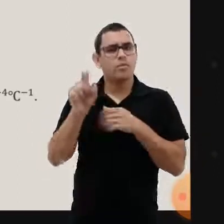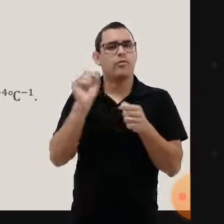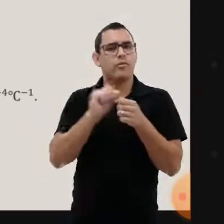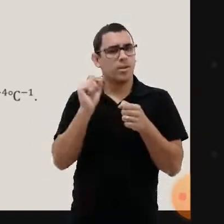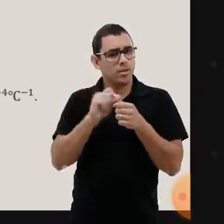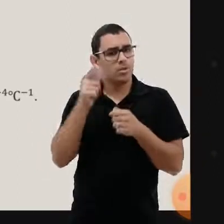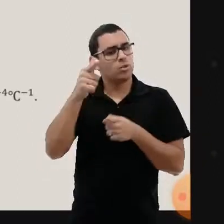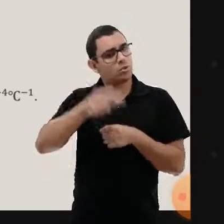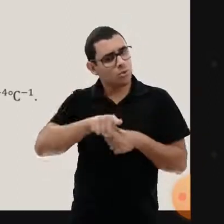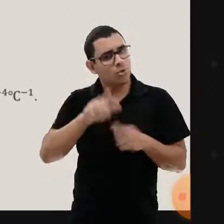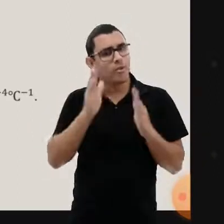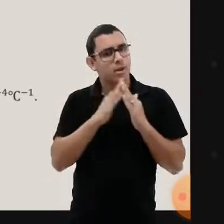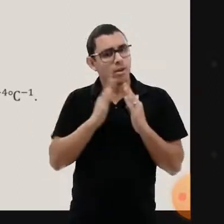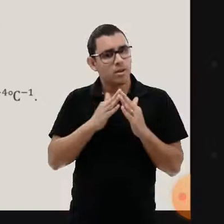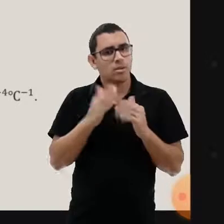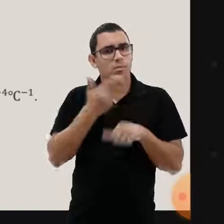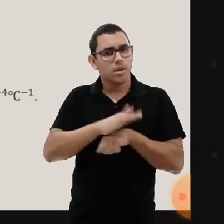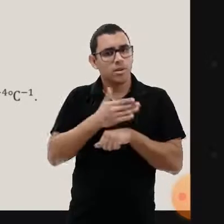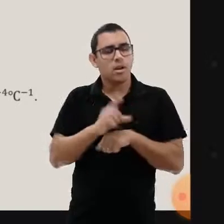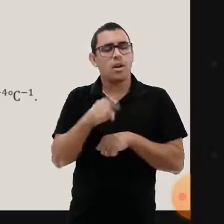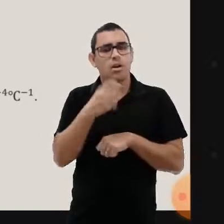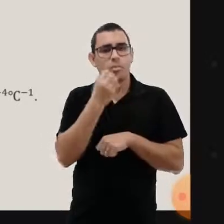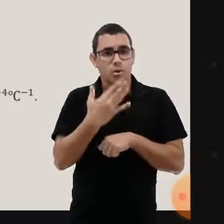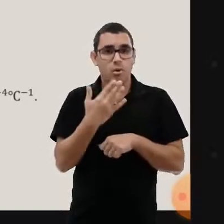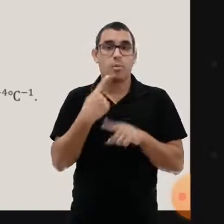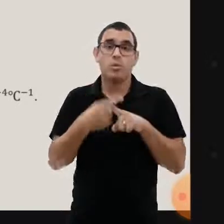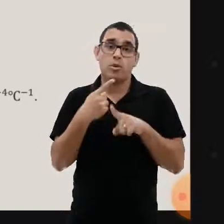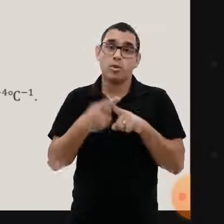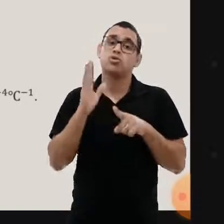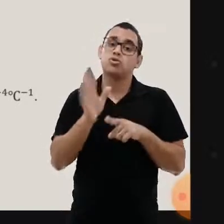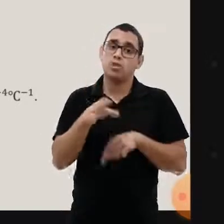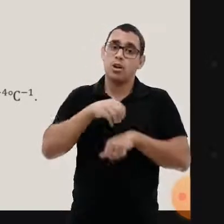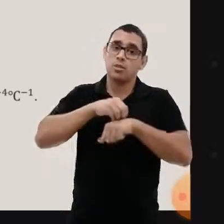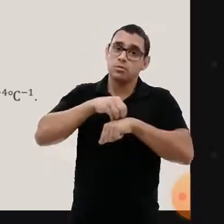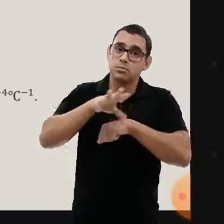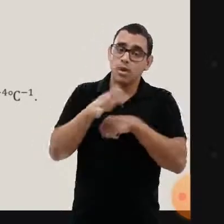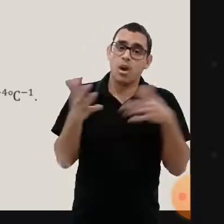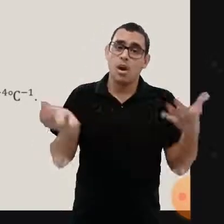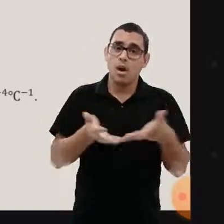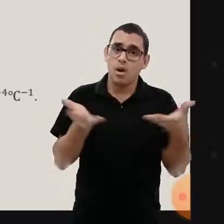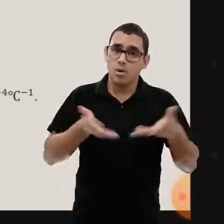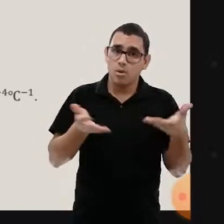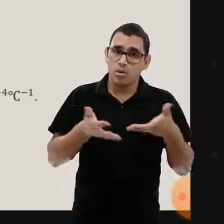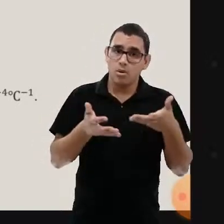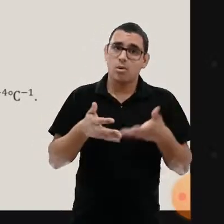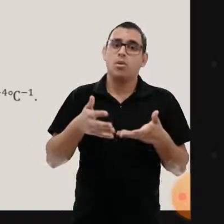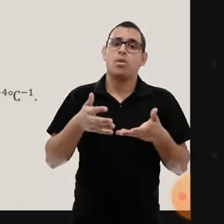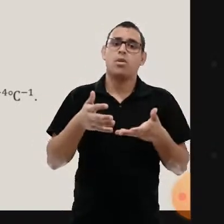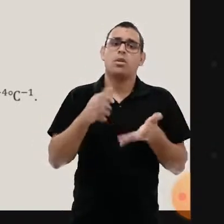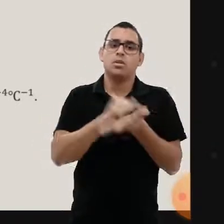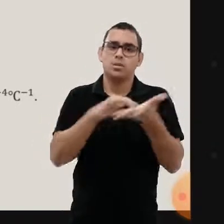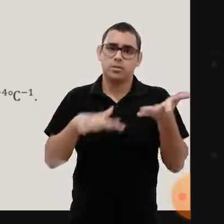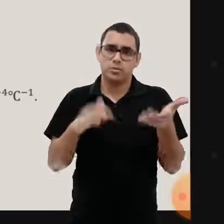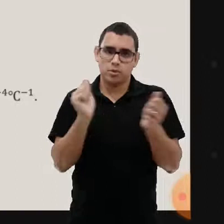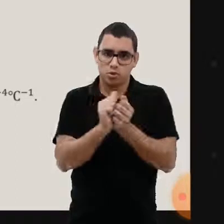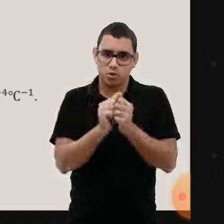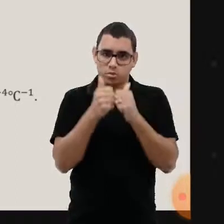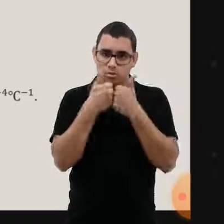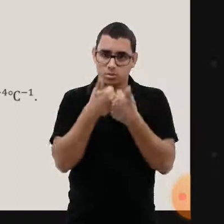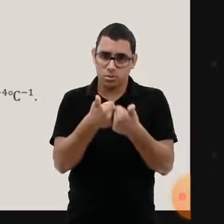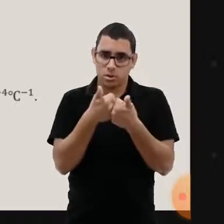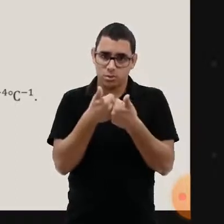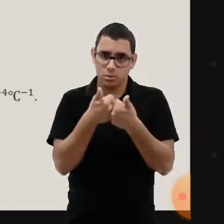a questão, refazer. E próxima semana, após vocês derem uma estudada,